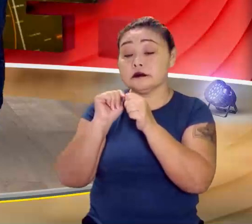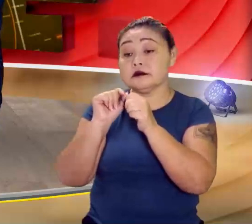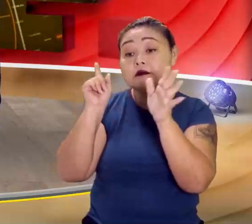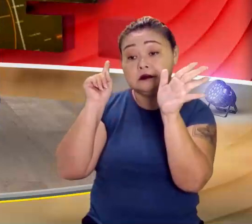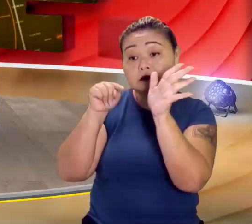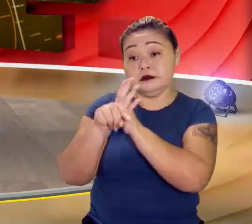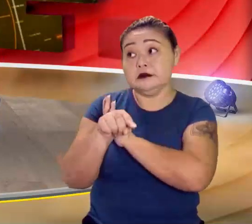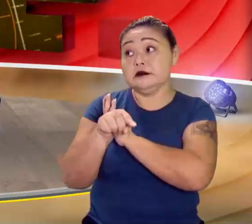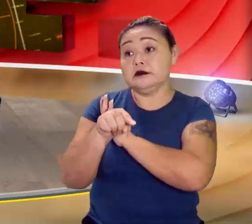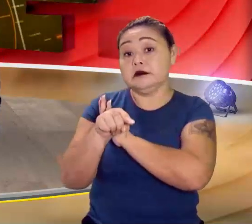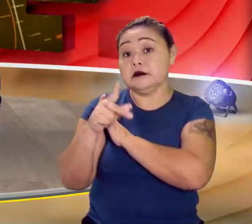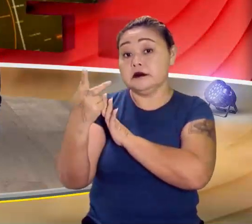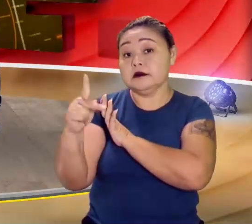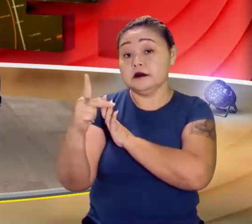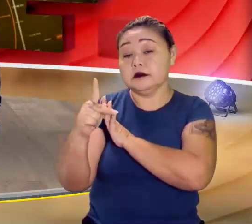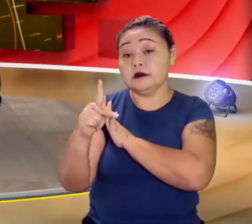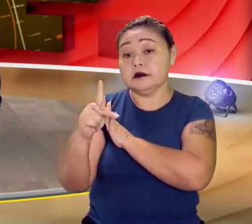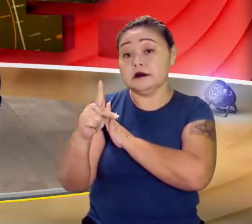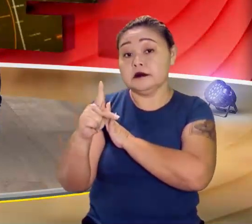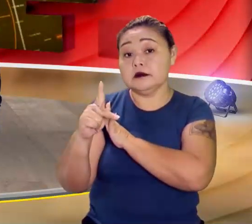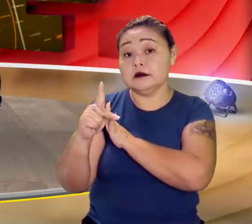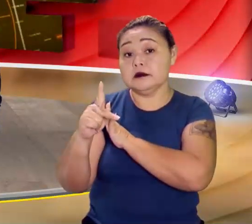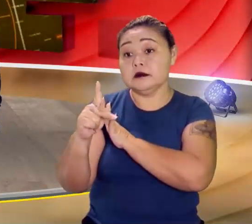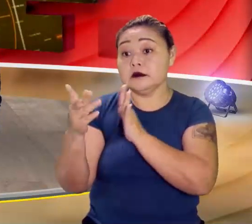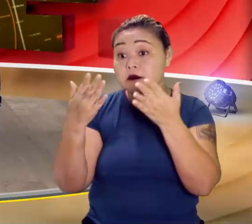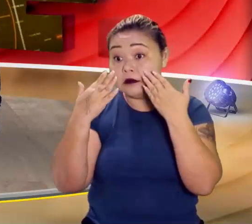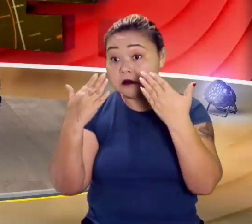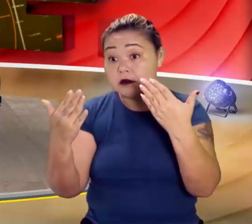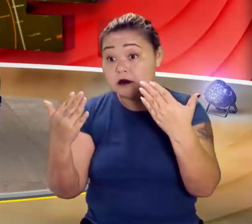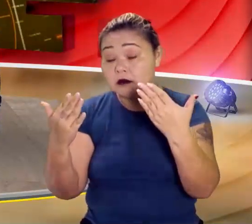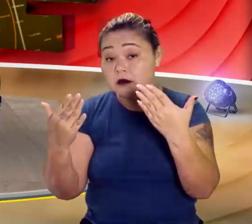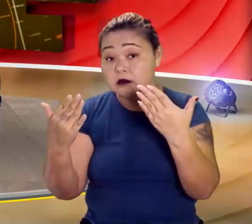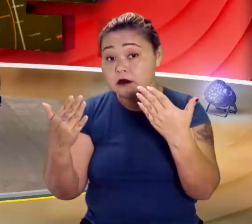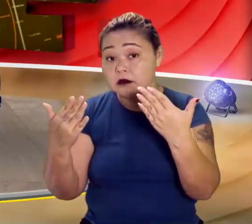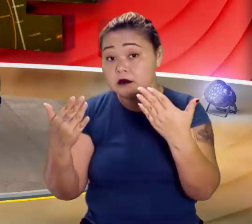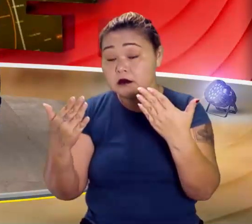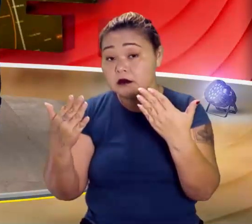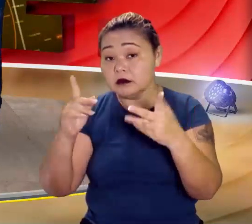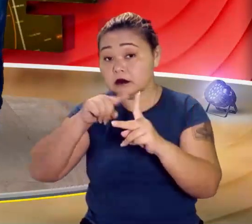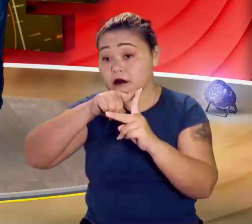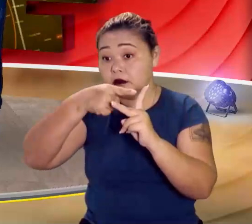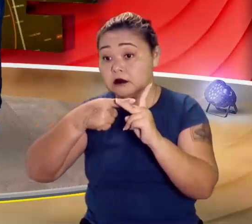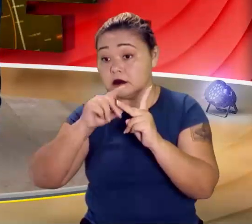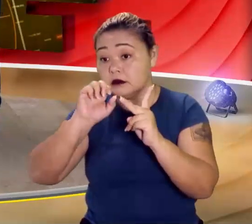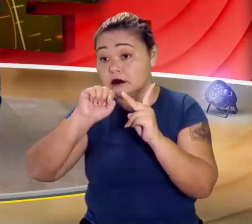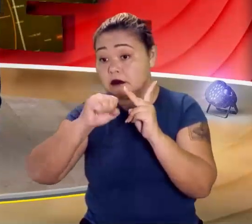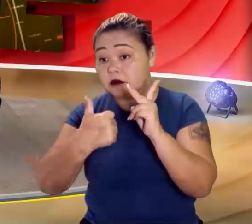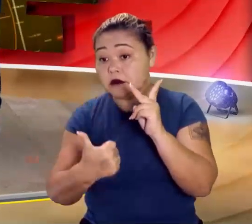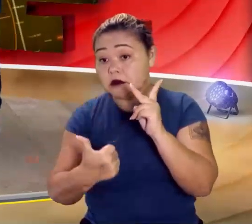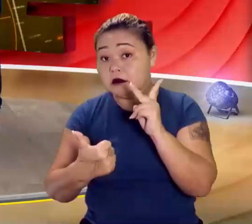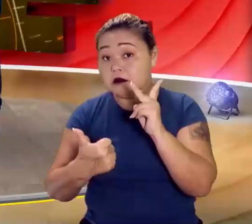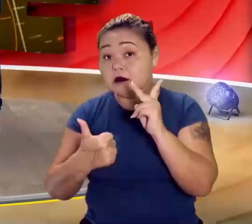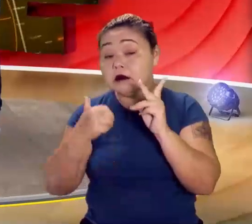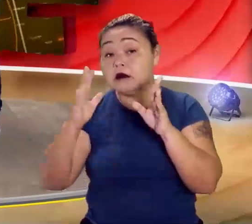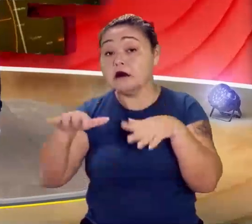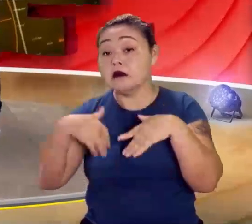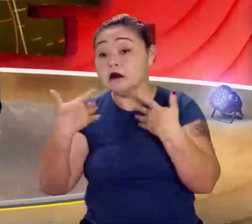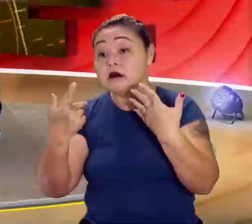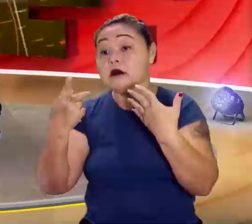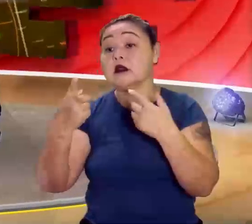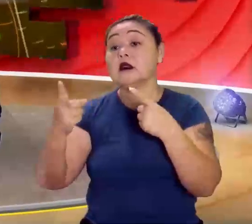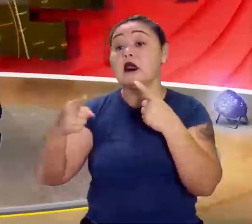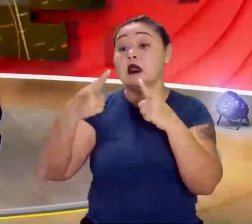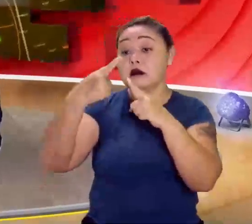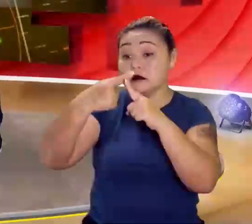seguinte pergunta para você mesmo, tá? Olha aqui pertinho. Quando você se pergunta assim, quem é o número que ele